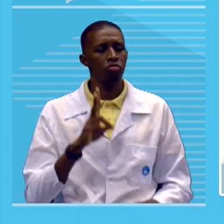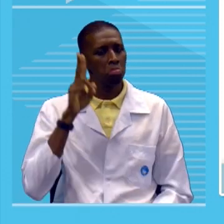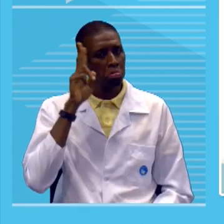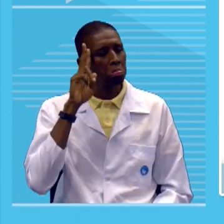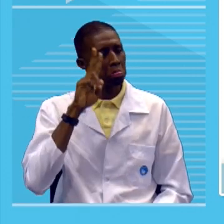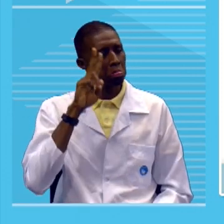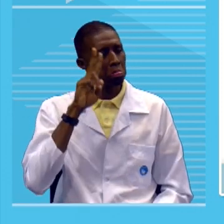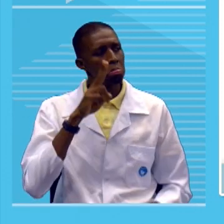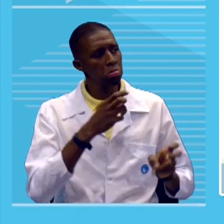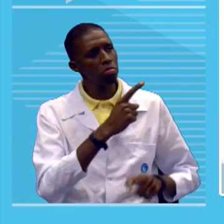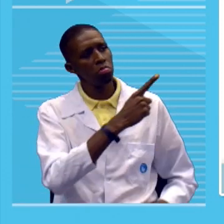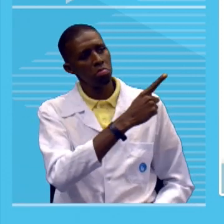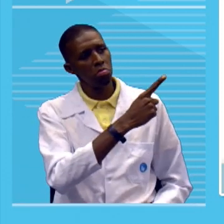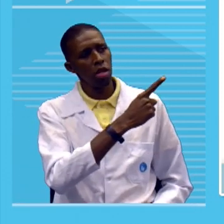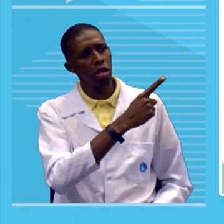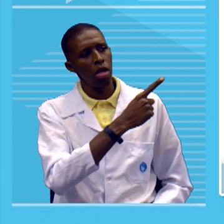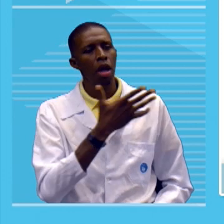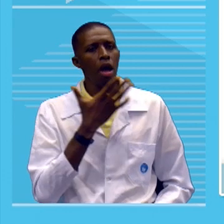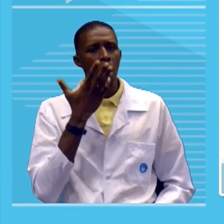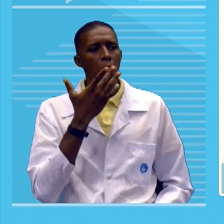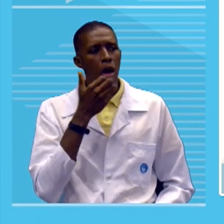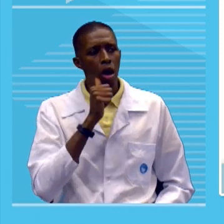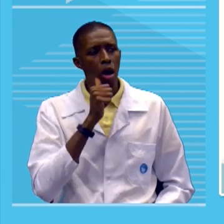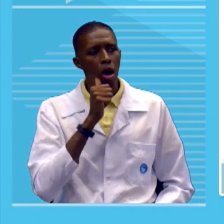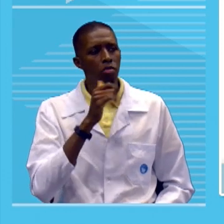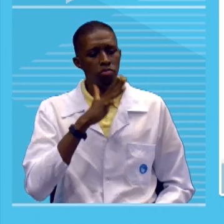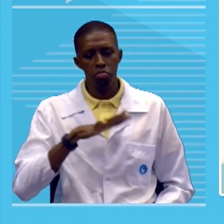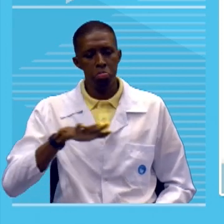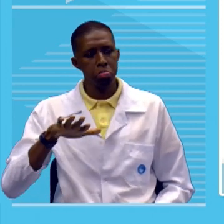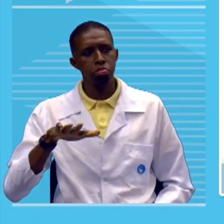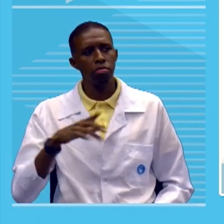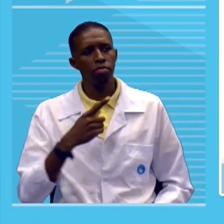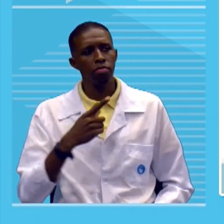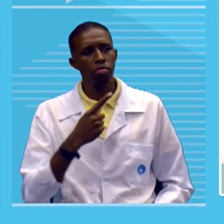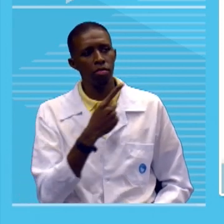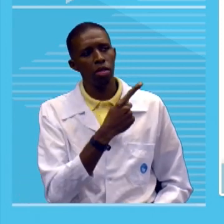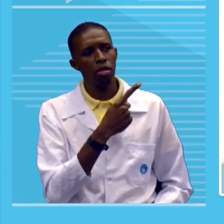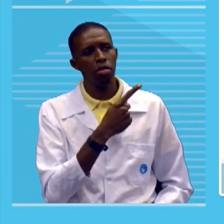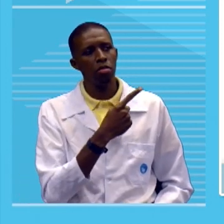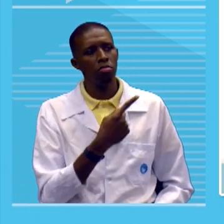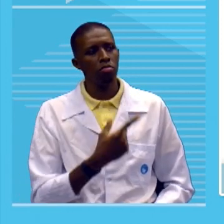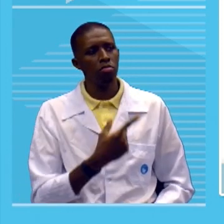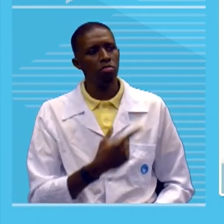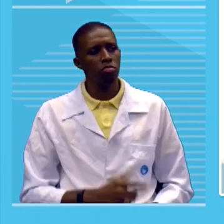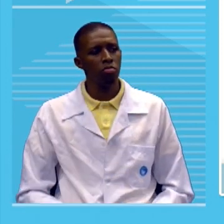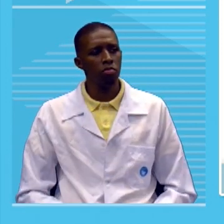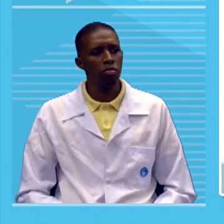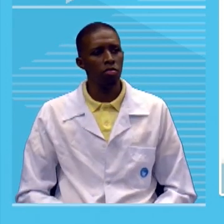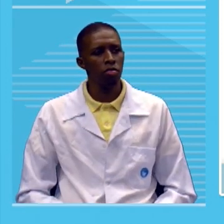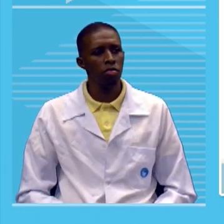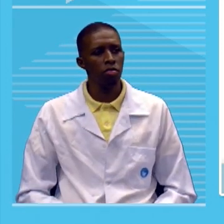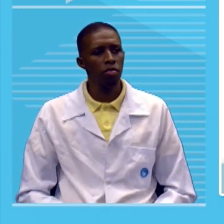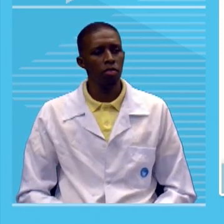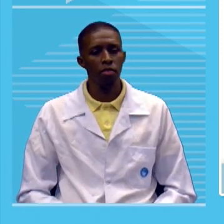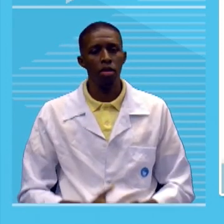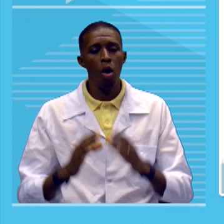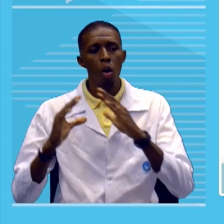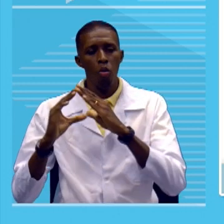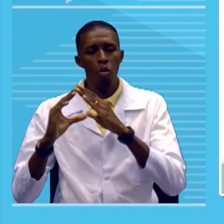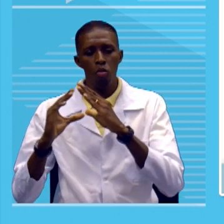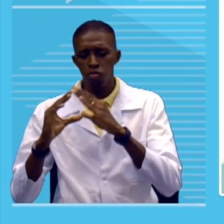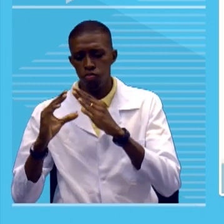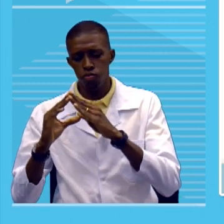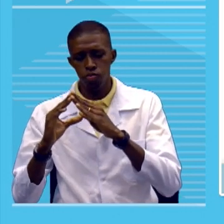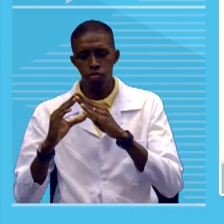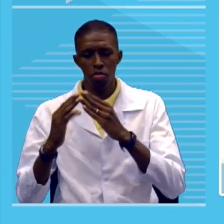tarde. 2. A menina bonita que mora ao meu lado sempre me cumprimenta. Eu, gentilmente, aceno para ela.